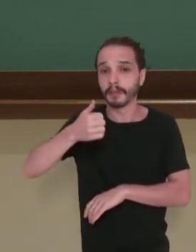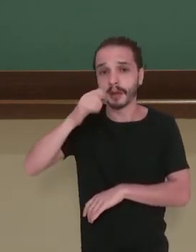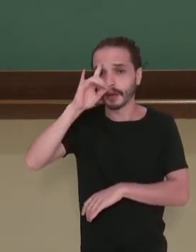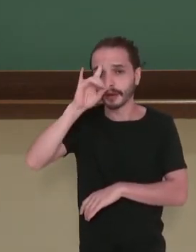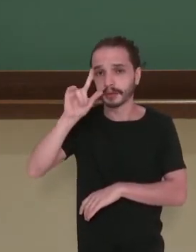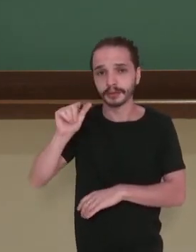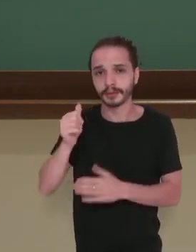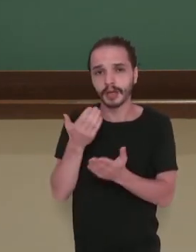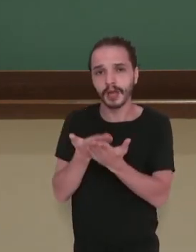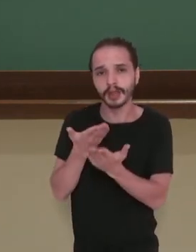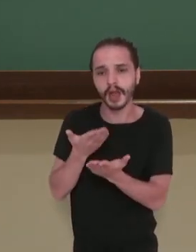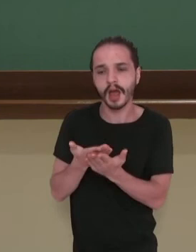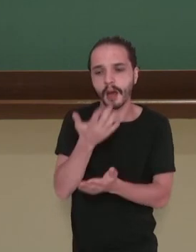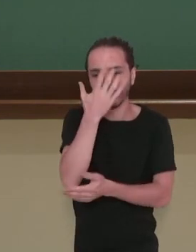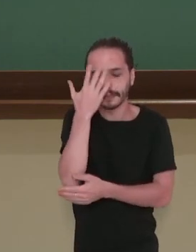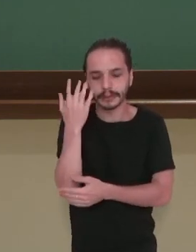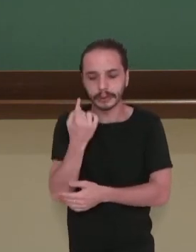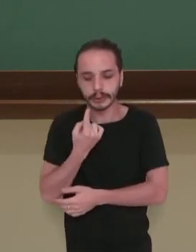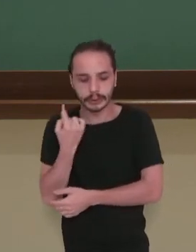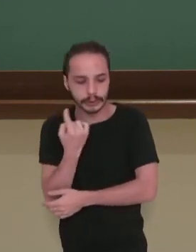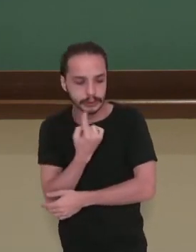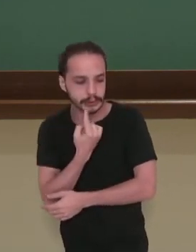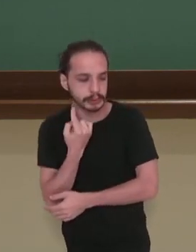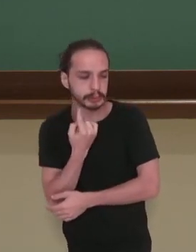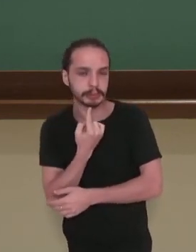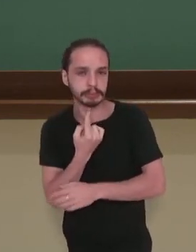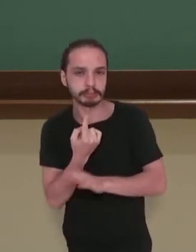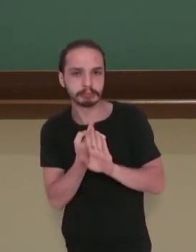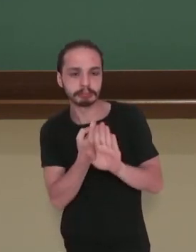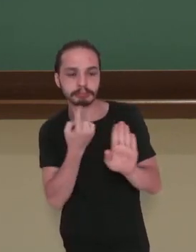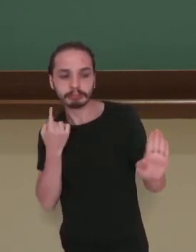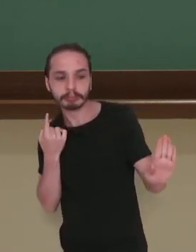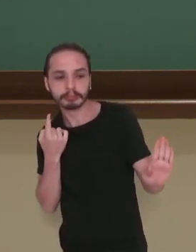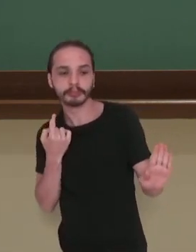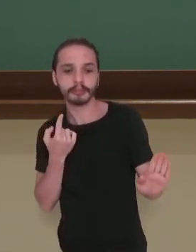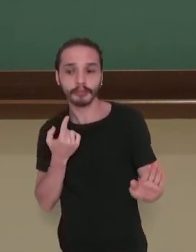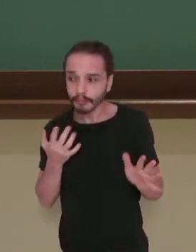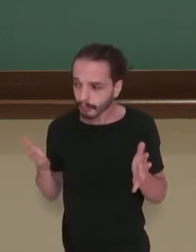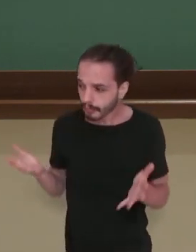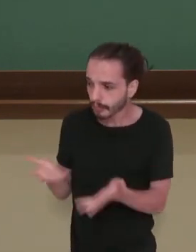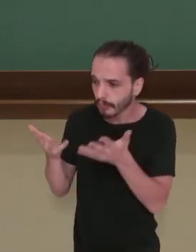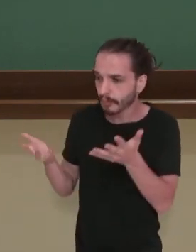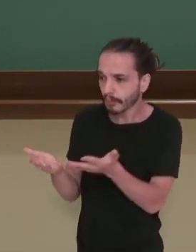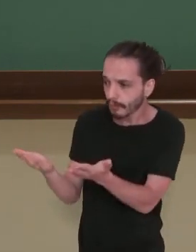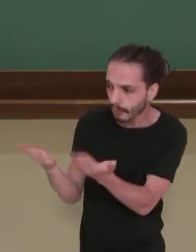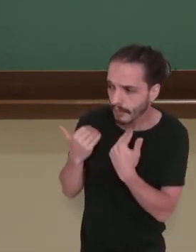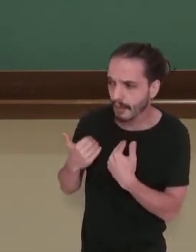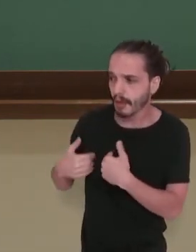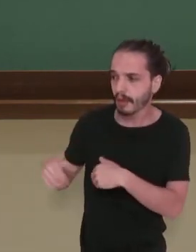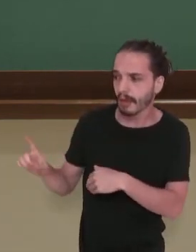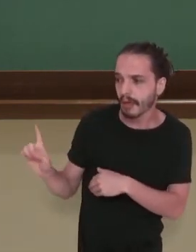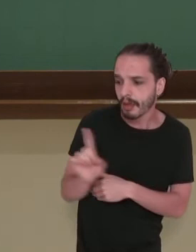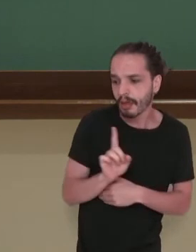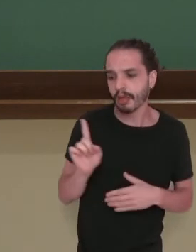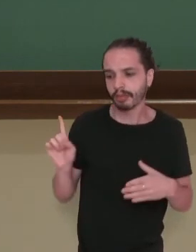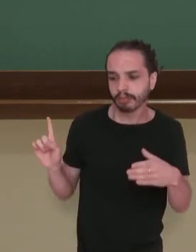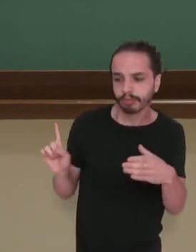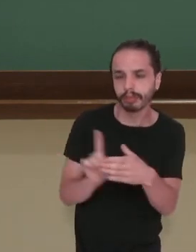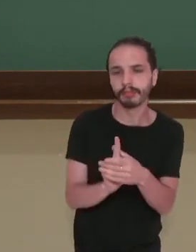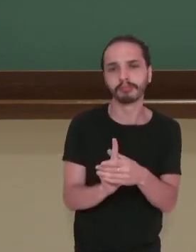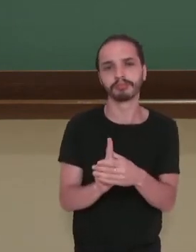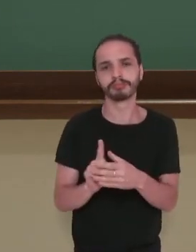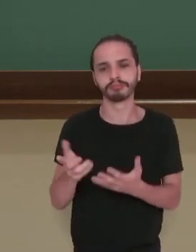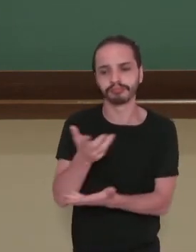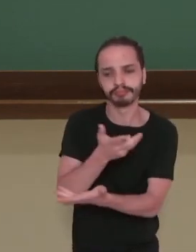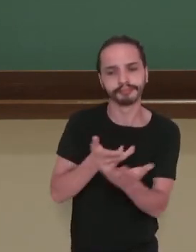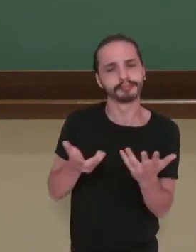alguém isolado, tem alguém que não está socializando. Então, promover a inclusão dessa pessoa, a socialização.